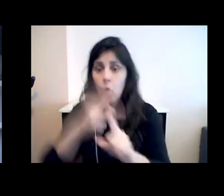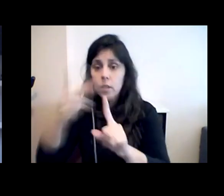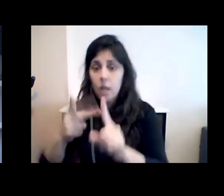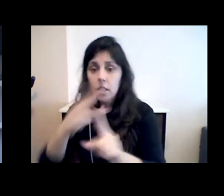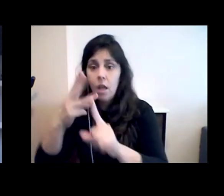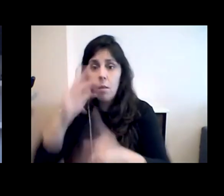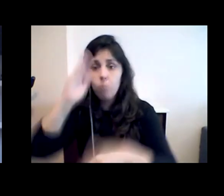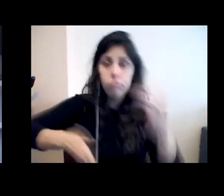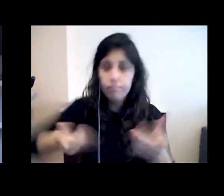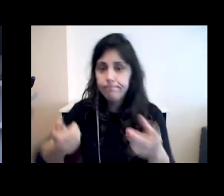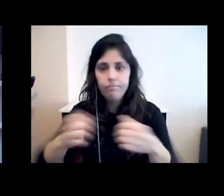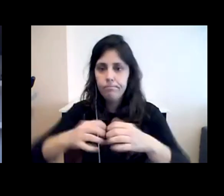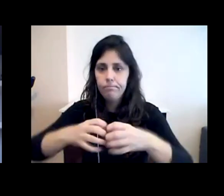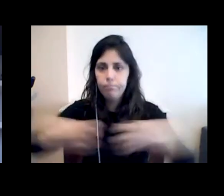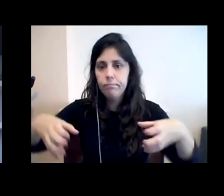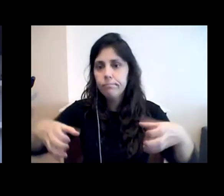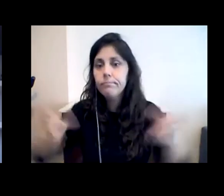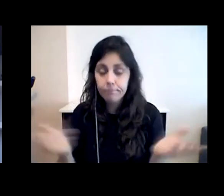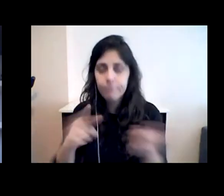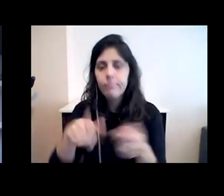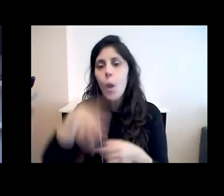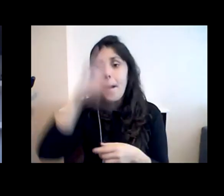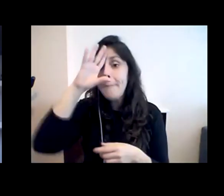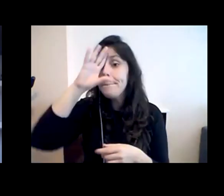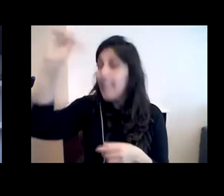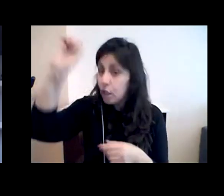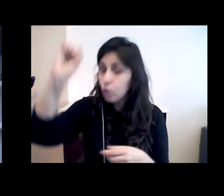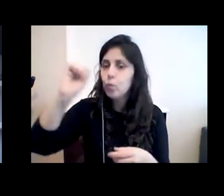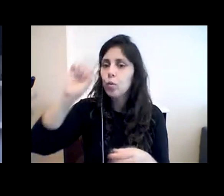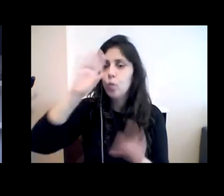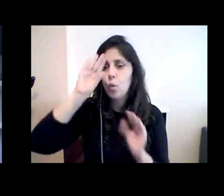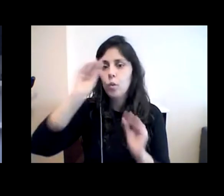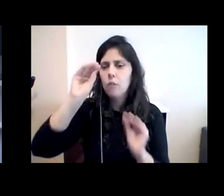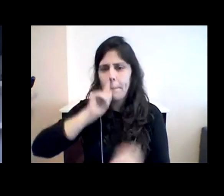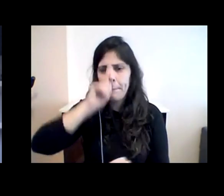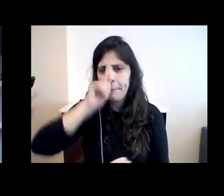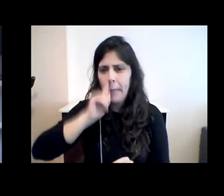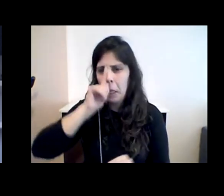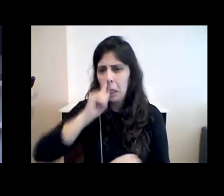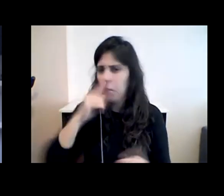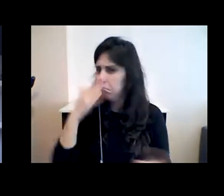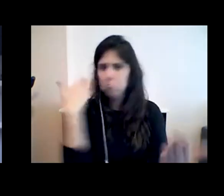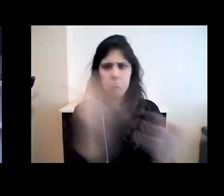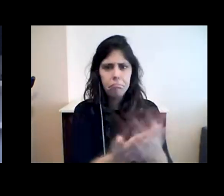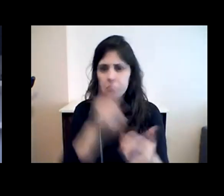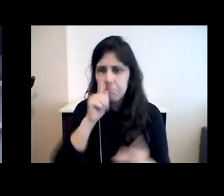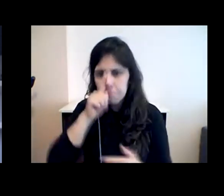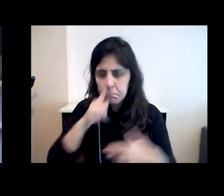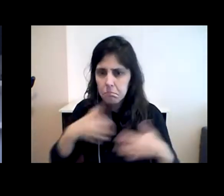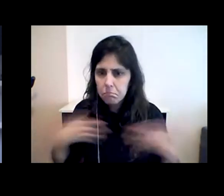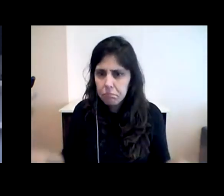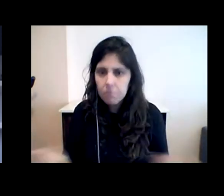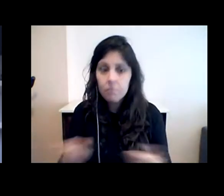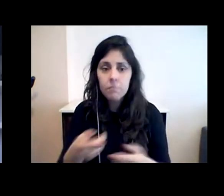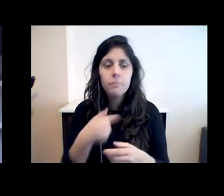E o Ministro da Educação chegou a mentir descaradamente em relação a esta mesma questão, porque no momento